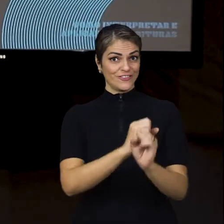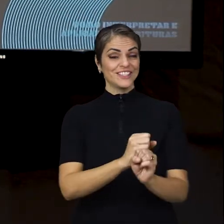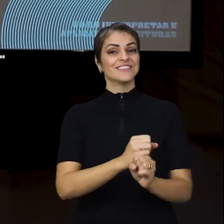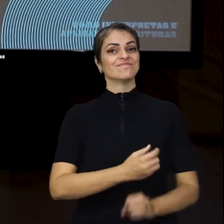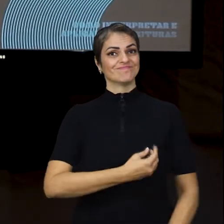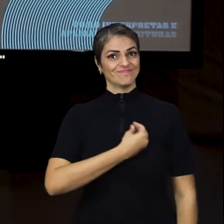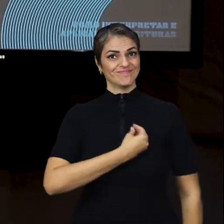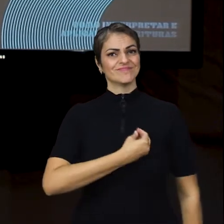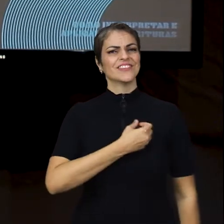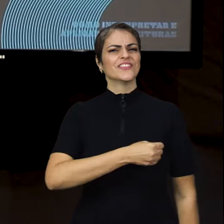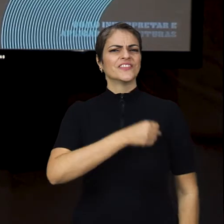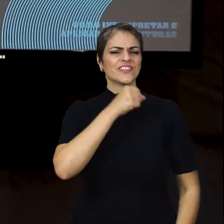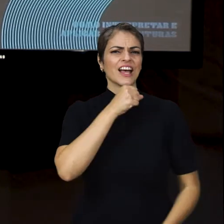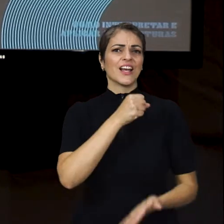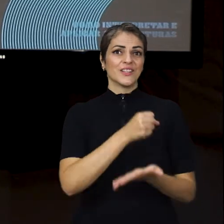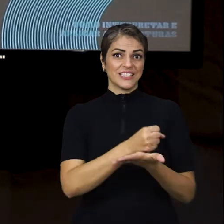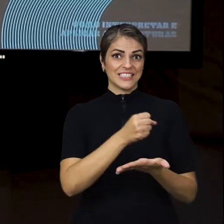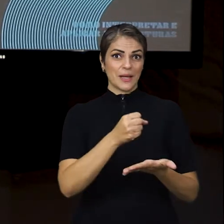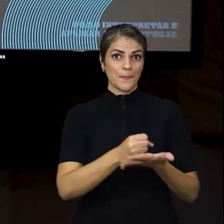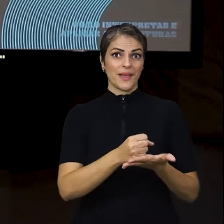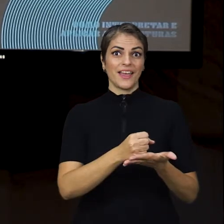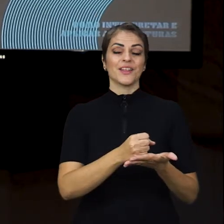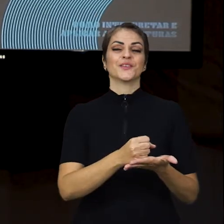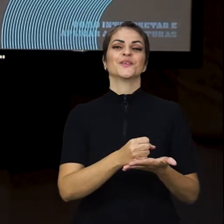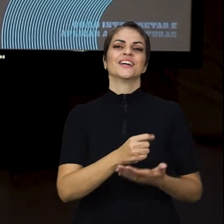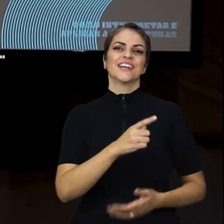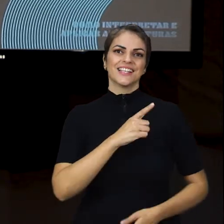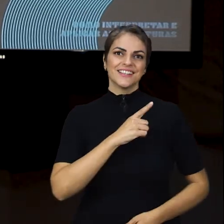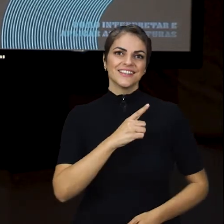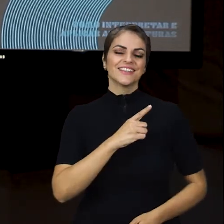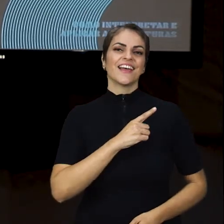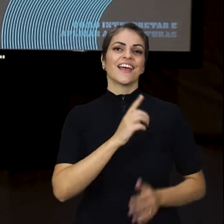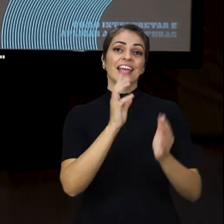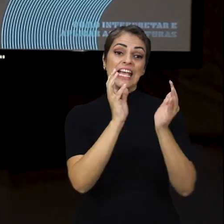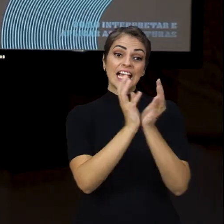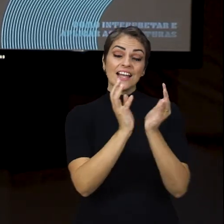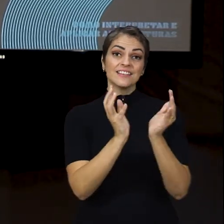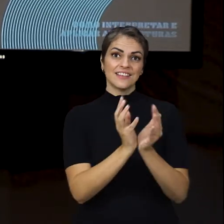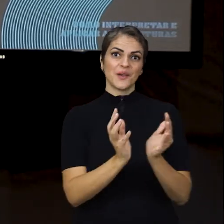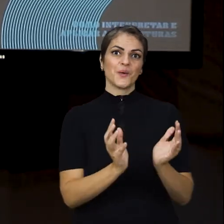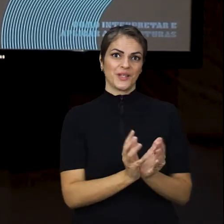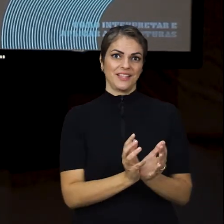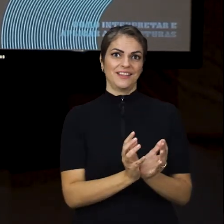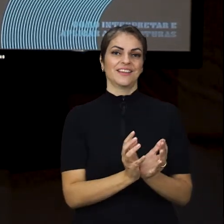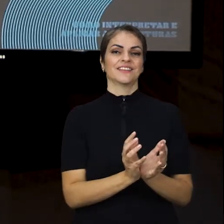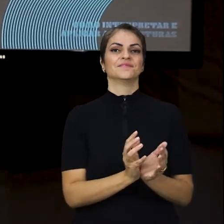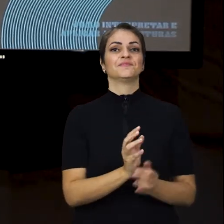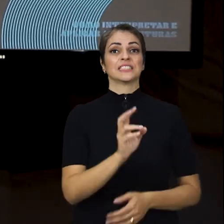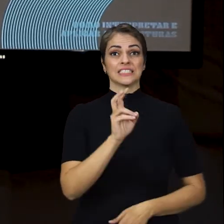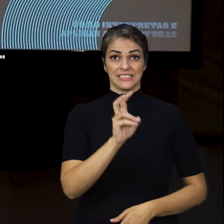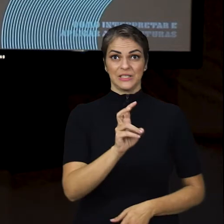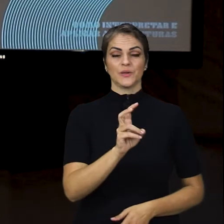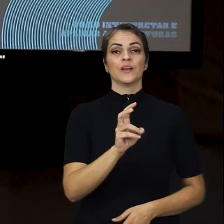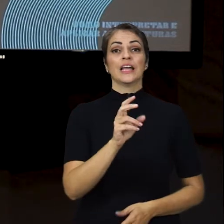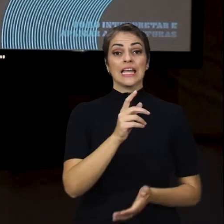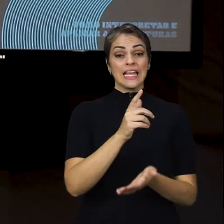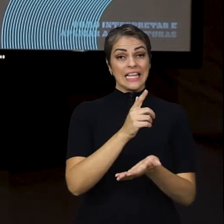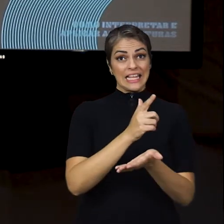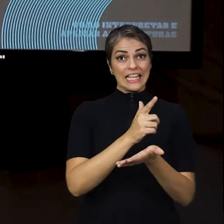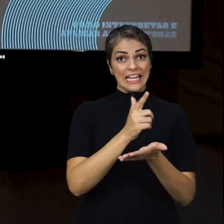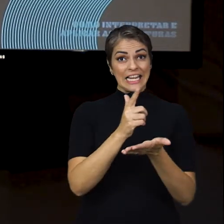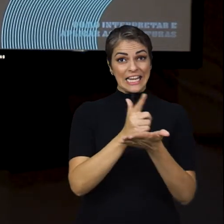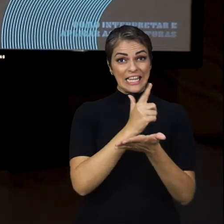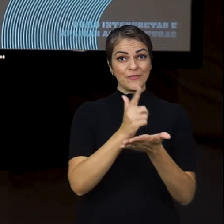o que nós chamamos de Antigo ou Velho Testamento, eles são tradicionalmente categorizados assim. Nós temos os livros da lei, os